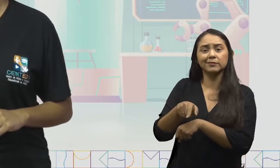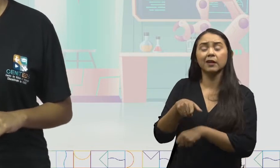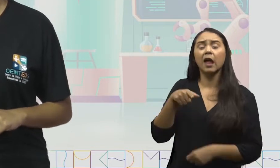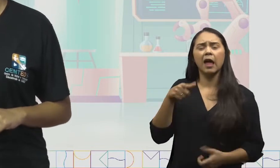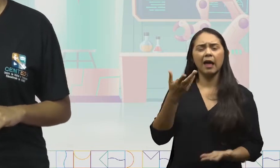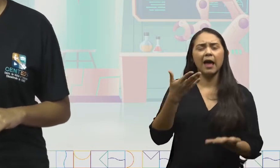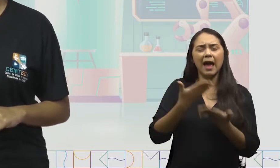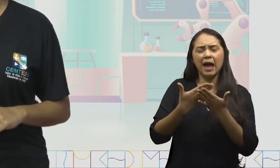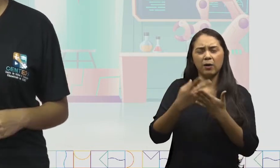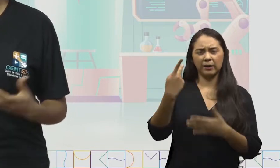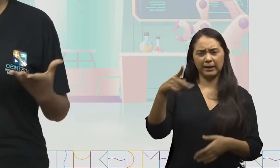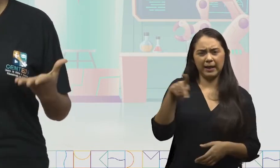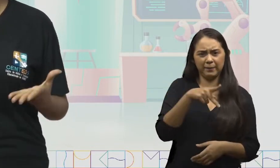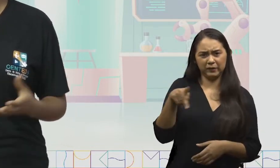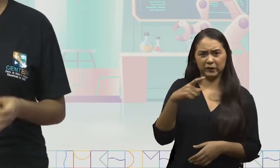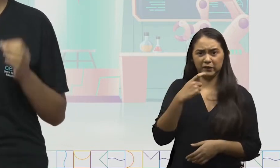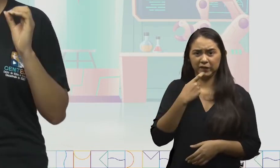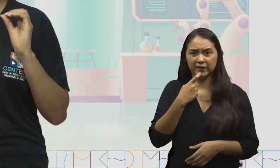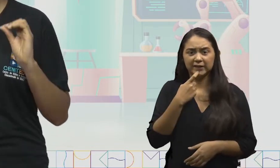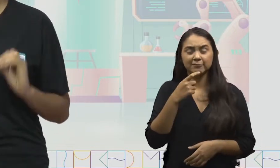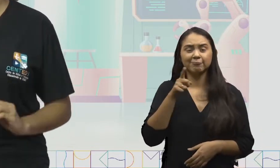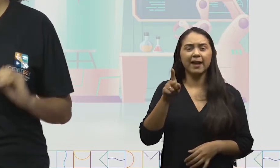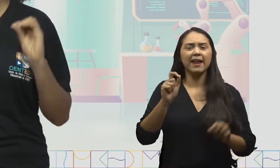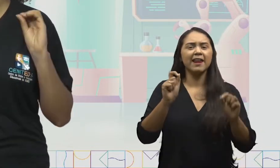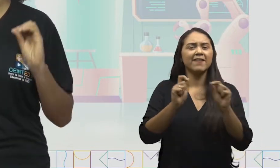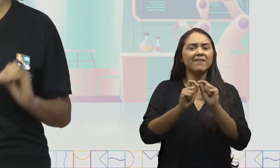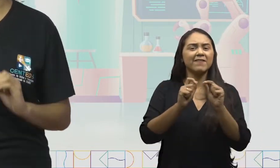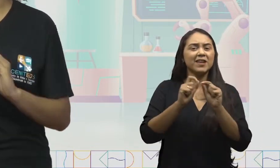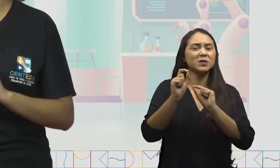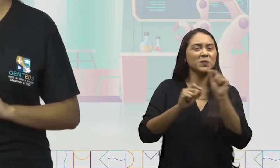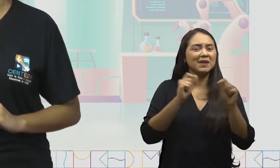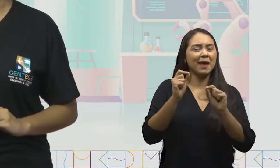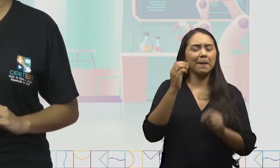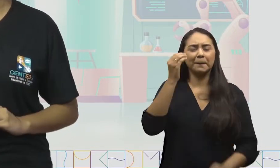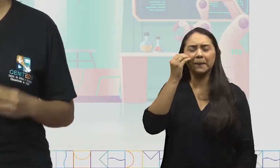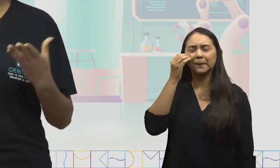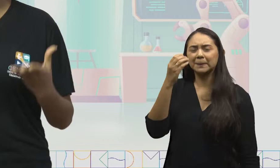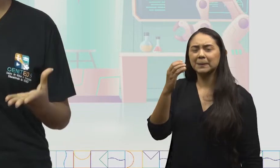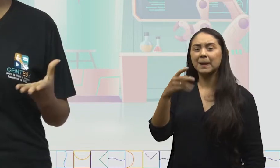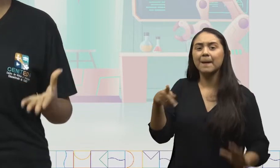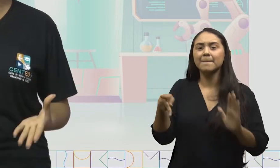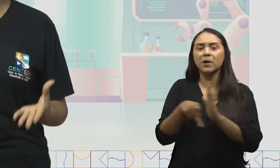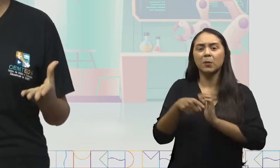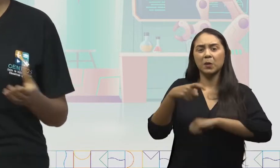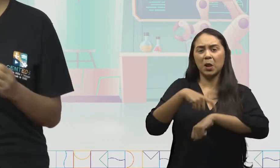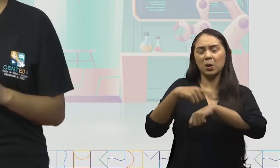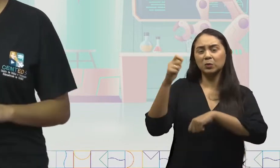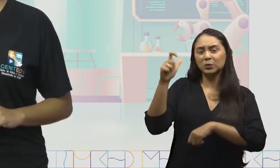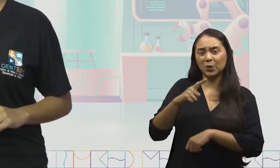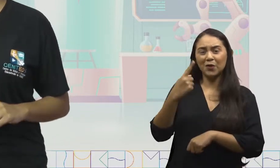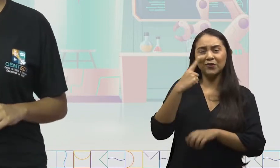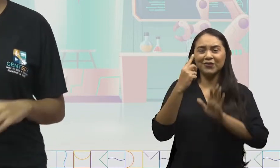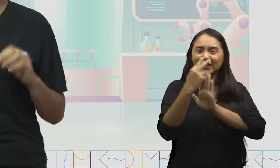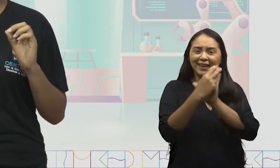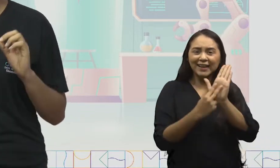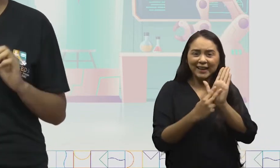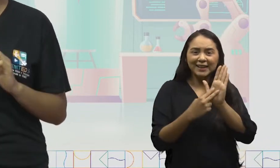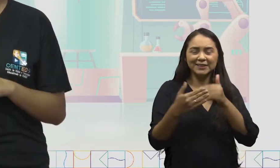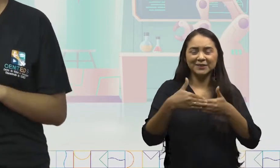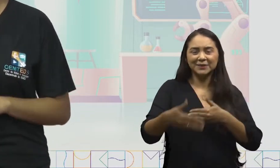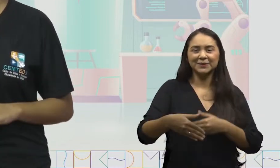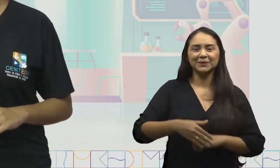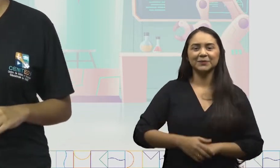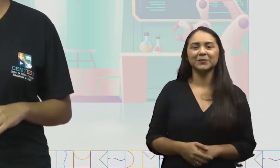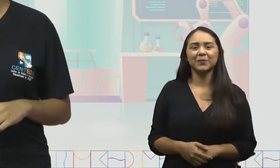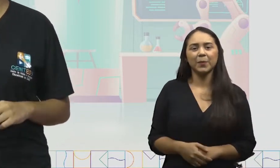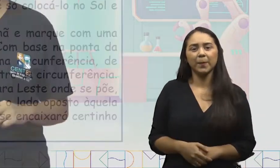aulas da professora Vanessa, ela fez o experimento do relógio do Sol. Leia comigo o texto instrucional sobre o